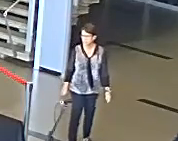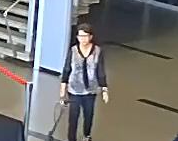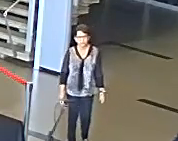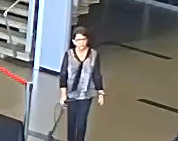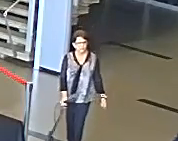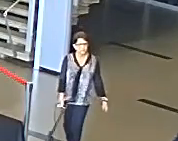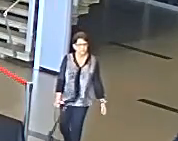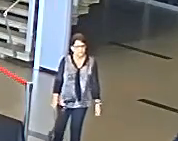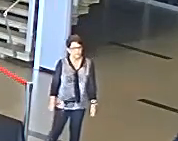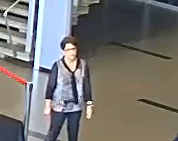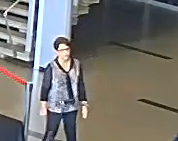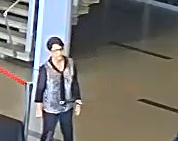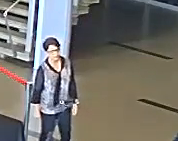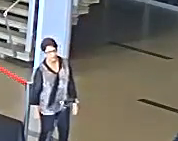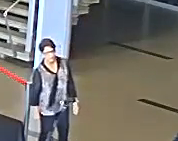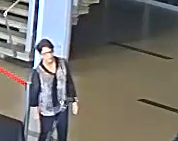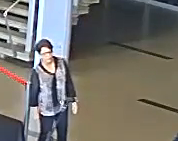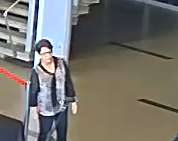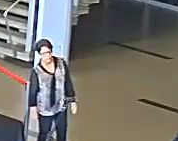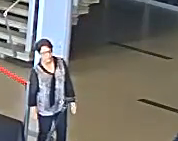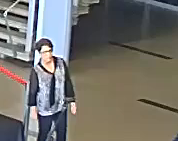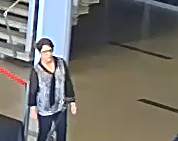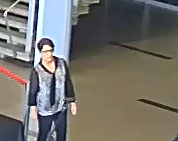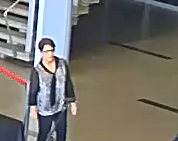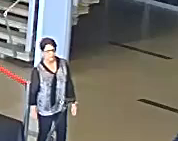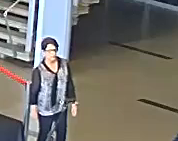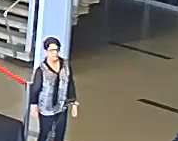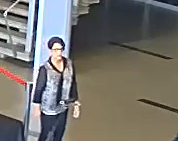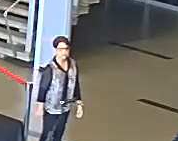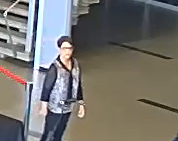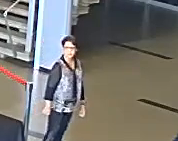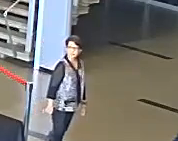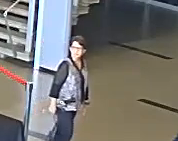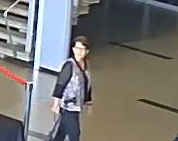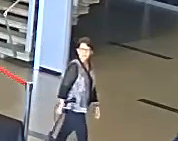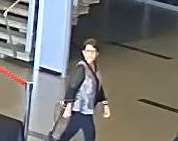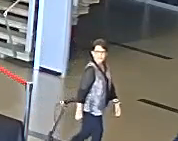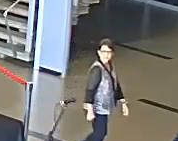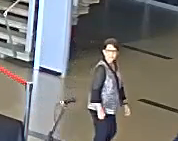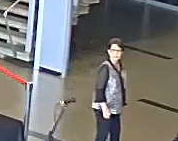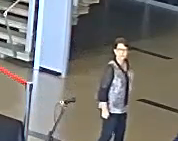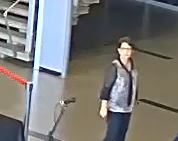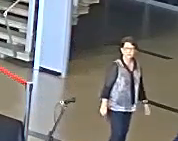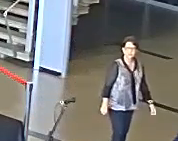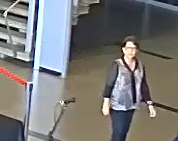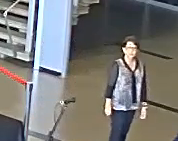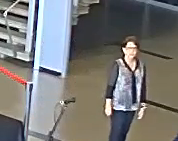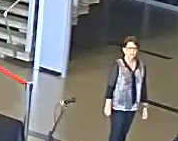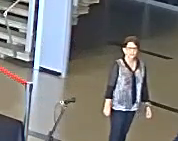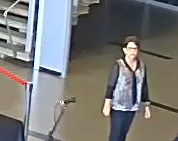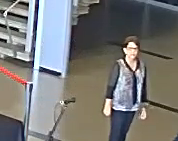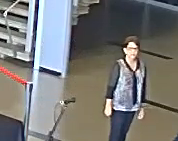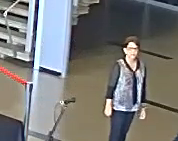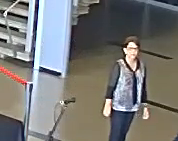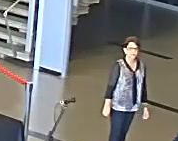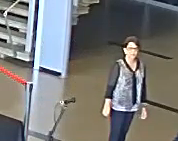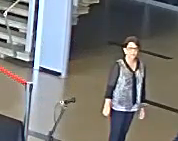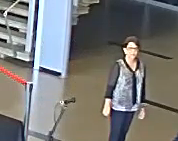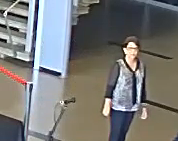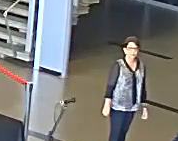social usar os meios de comunicação denunciar dar trabalho para o Ministério Público porque a lei tá